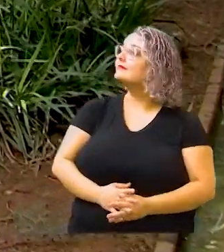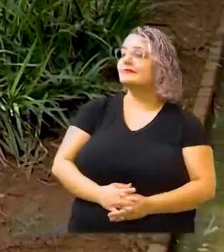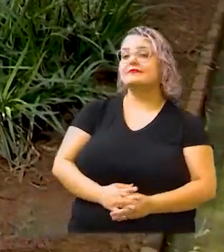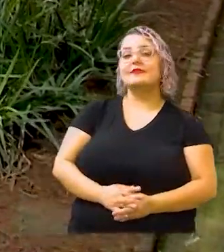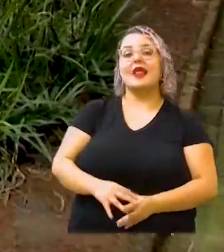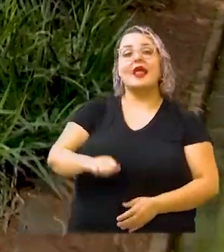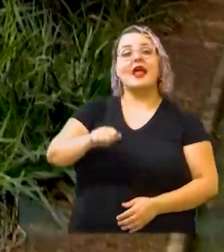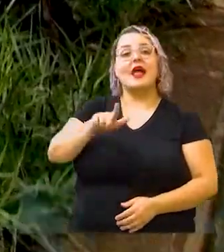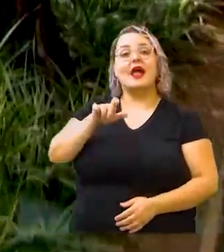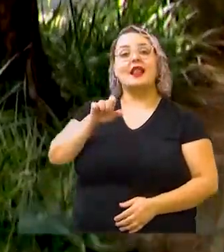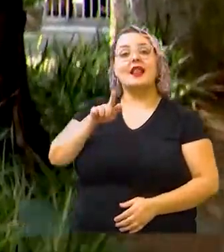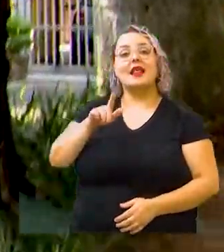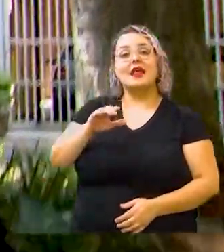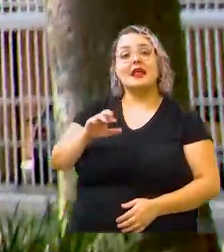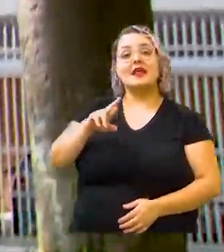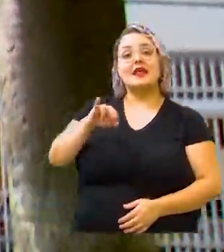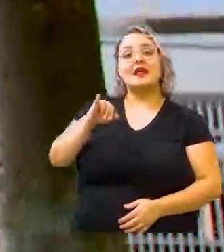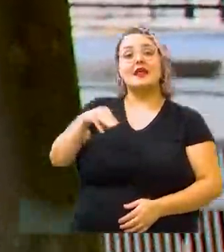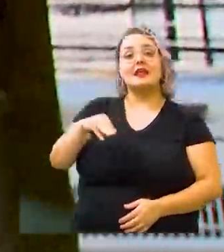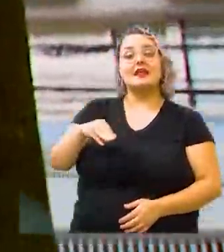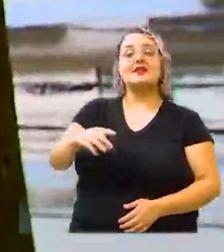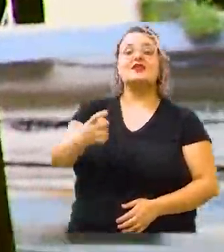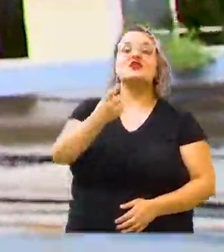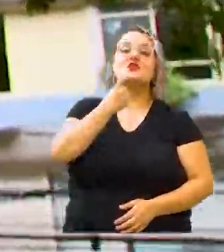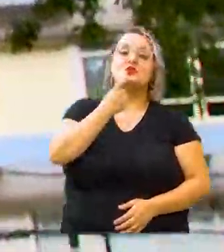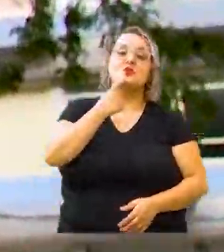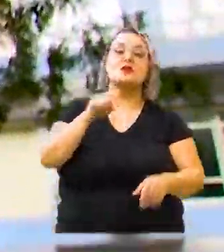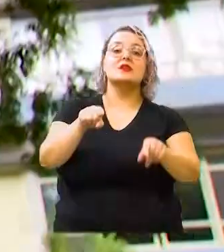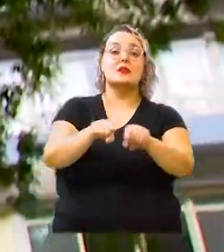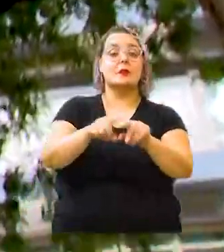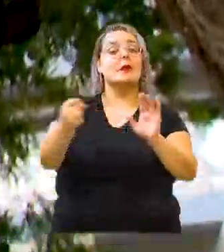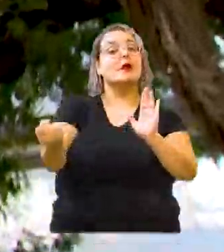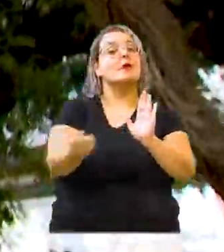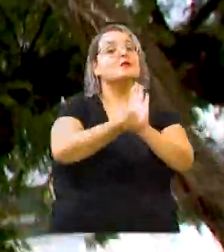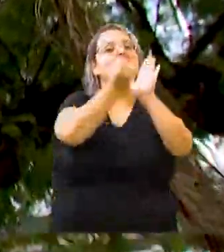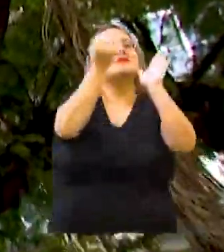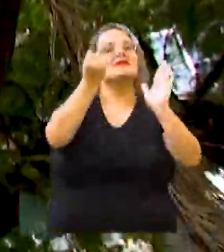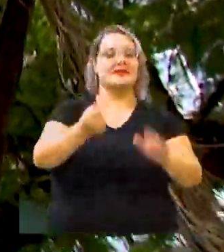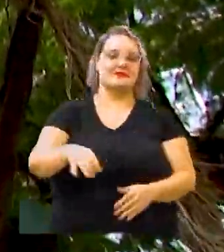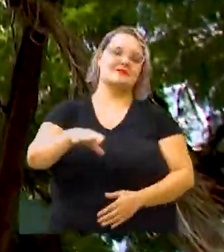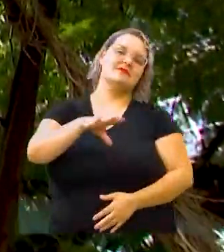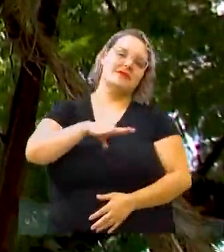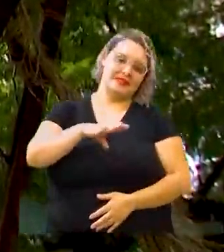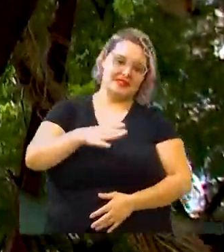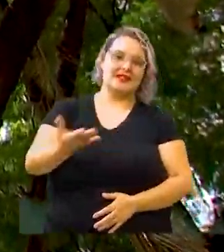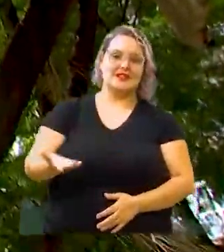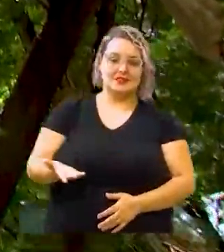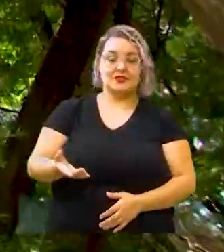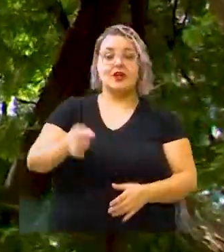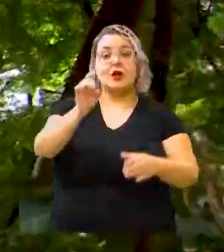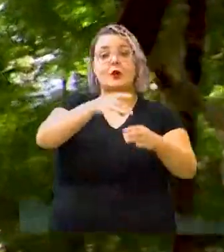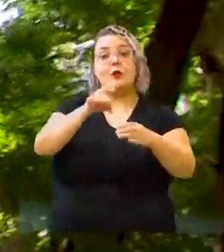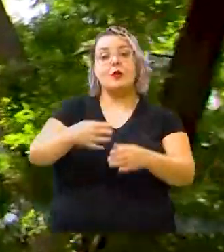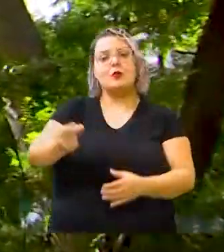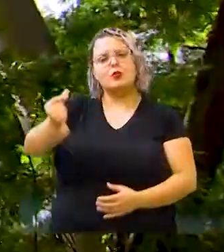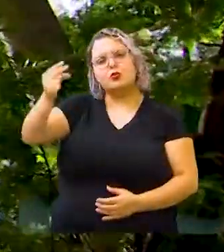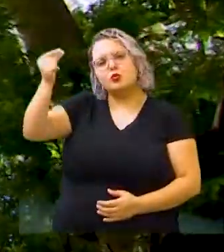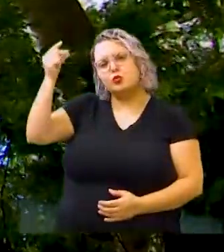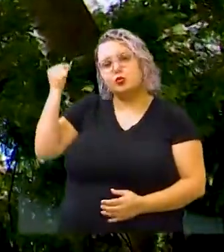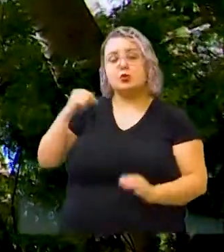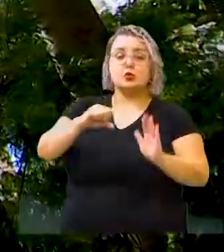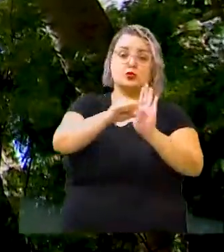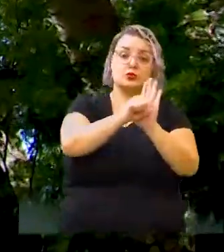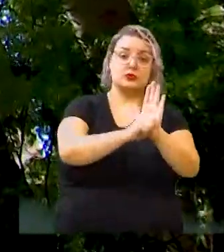um exemplar de alecrim de Campinas. Essa também é uma espécie símbolo da cidade, né? Ela é plantada desde o